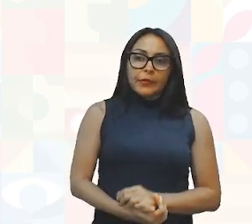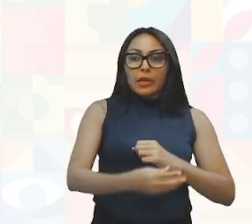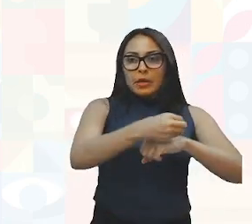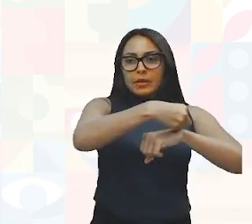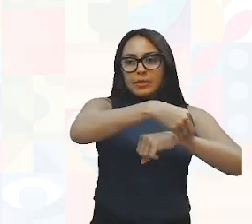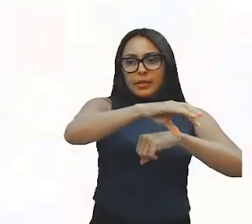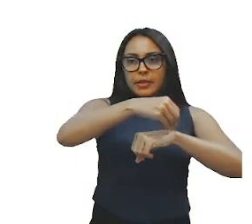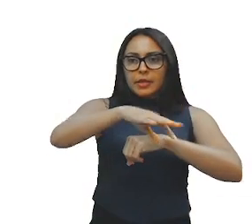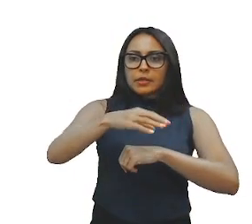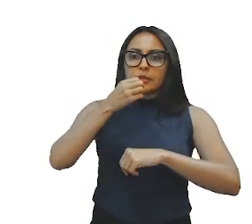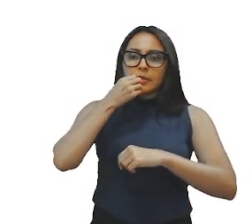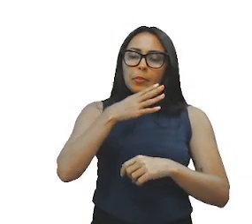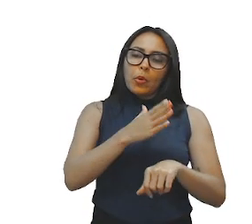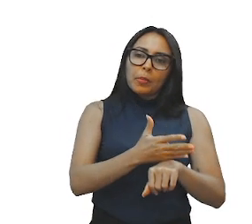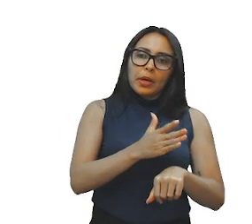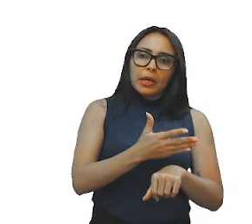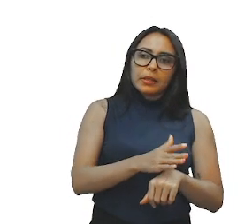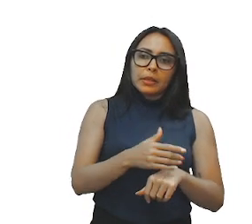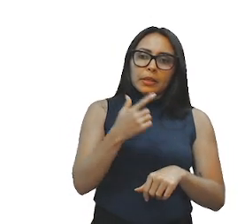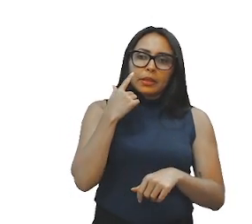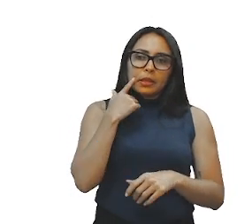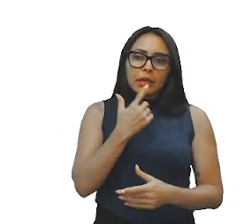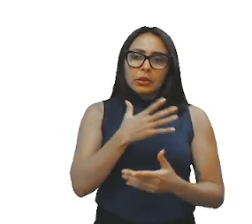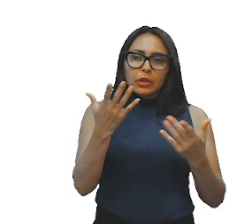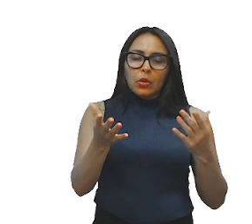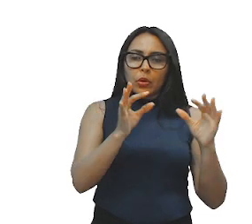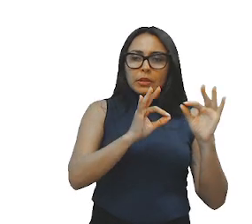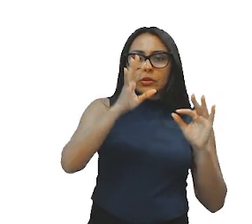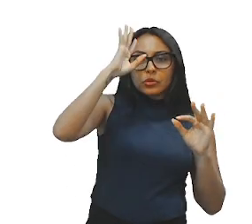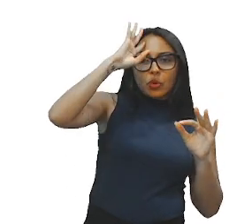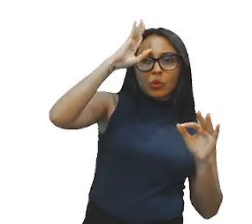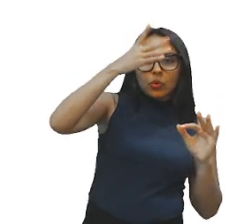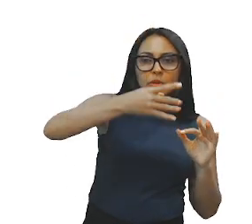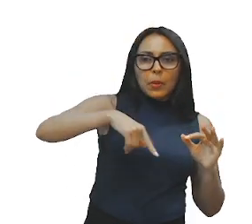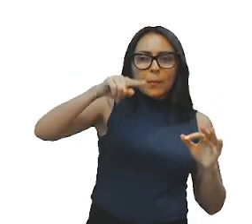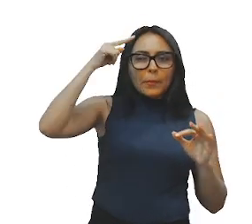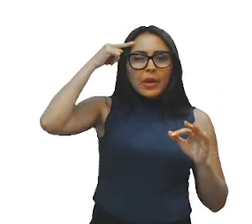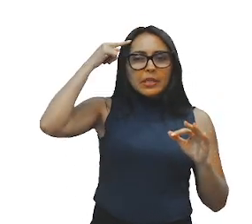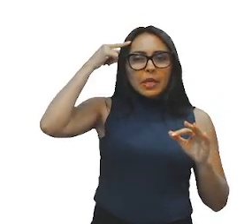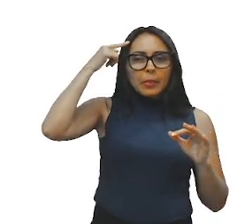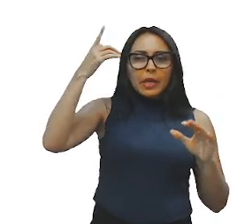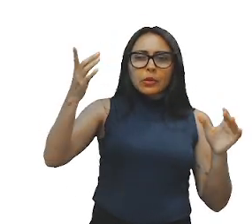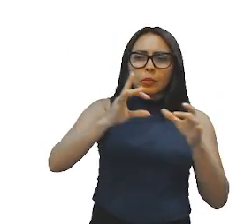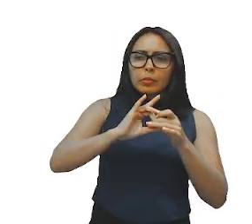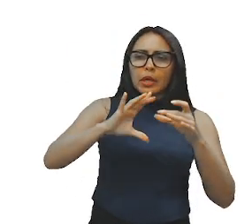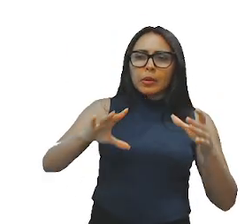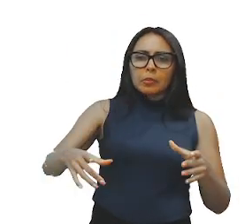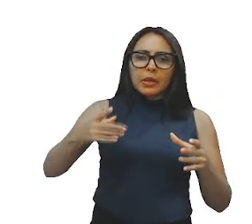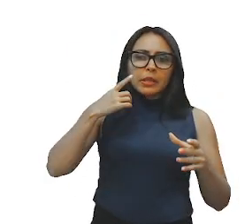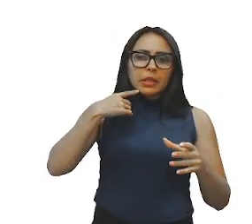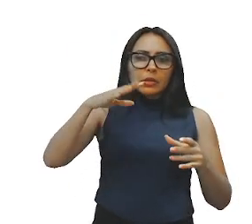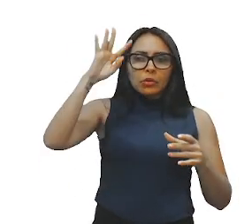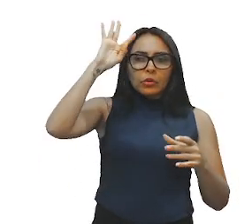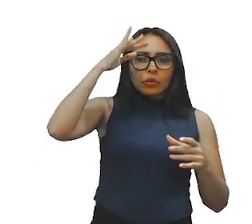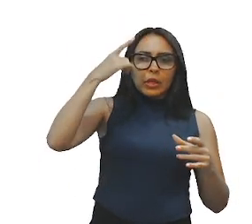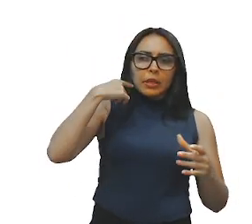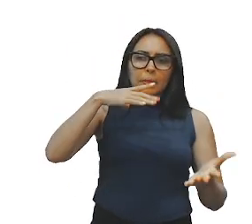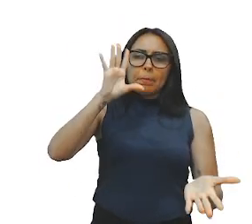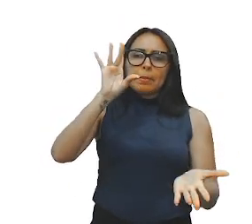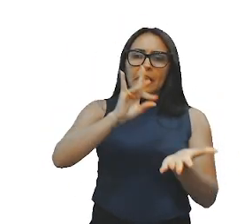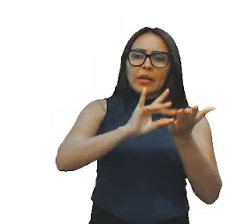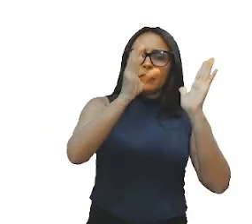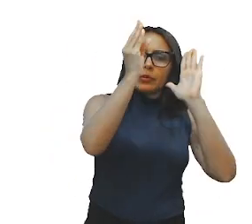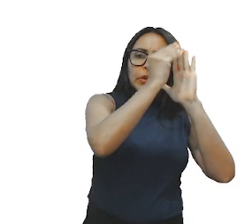práticas. Automatizar soluções. O pensamento algoritmo permite que as soluções sejam aplicáveis a